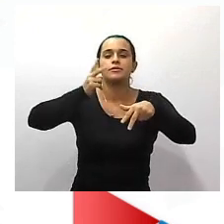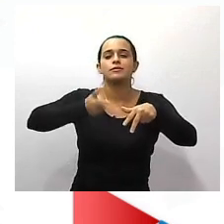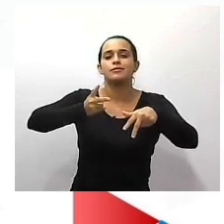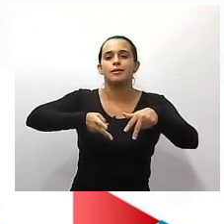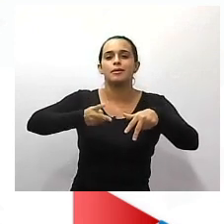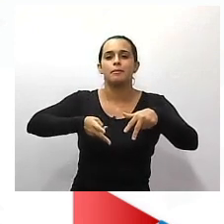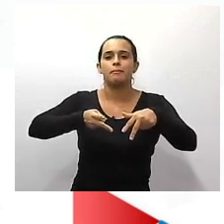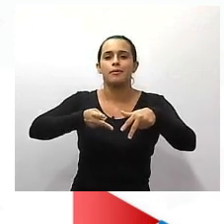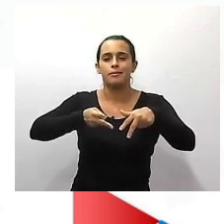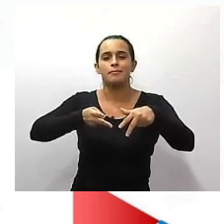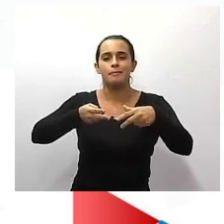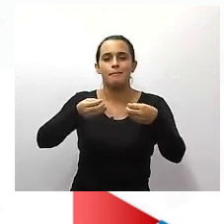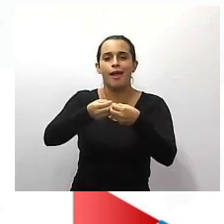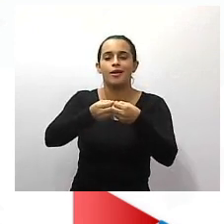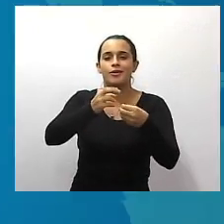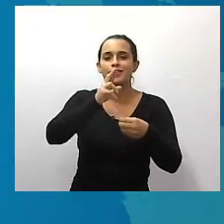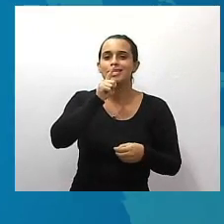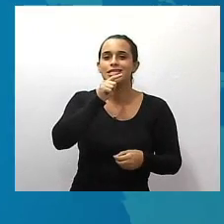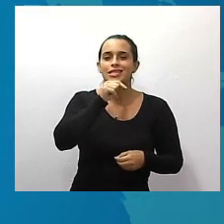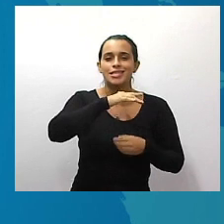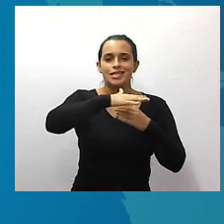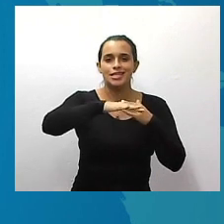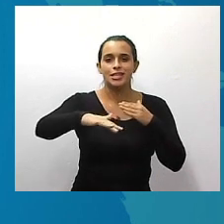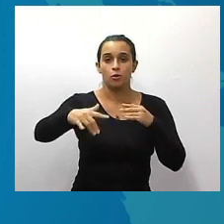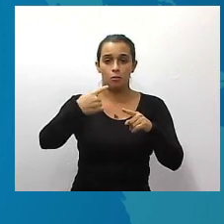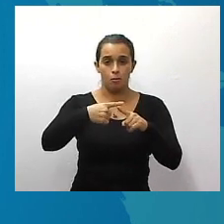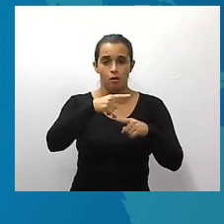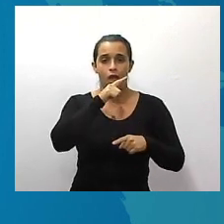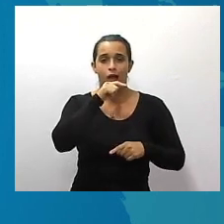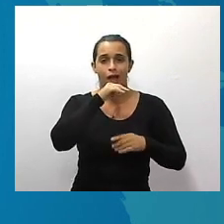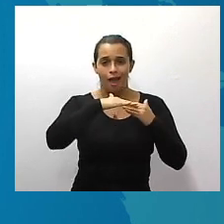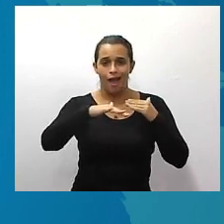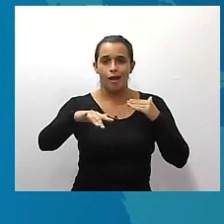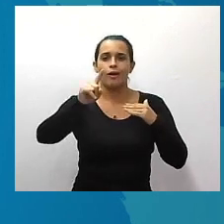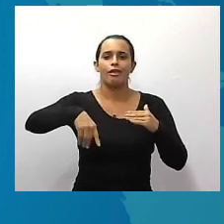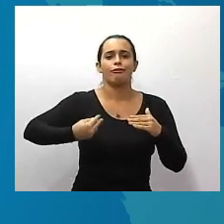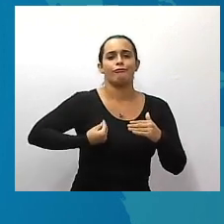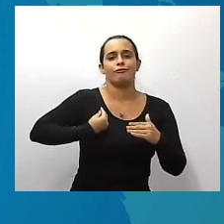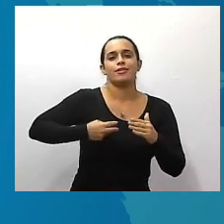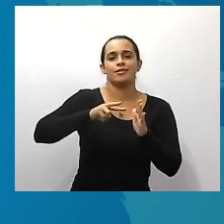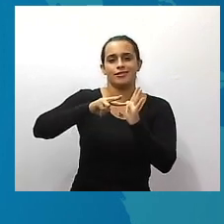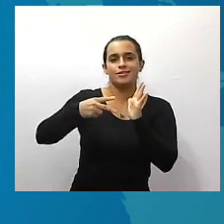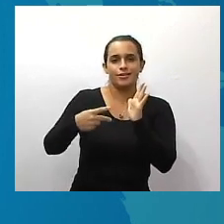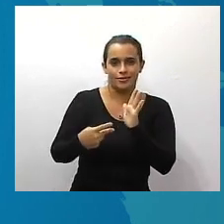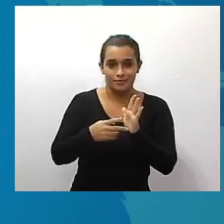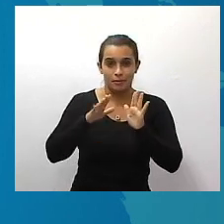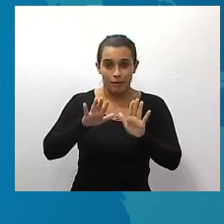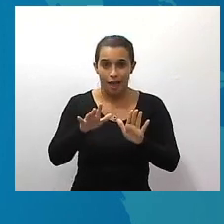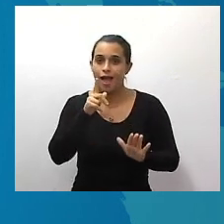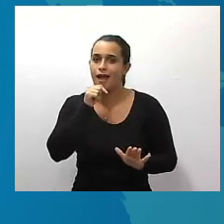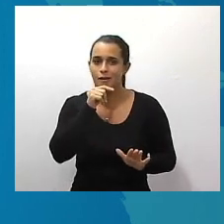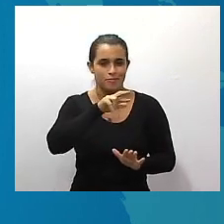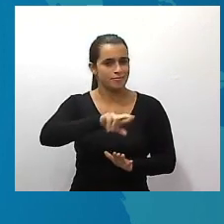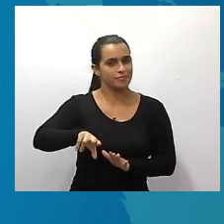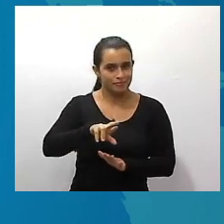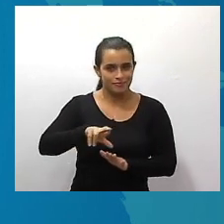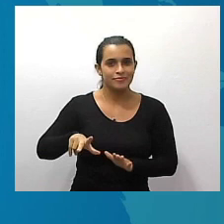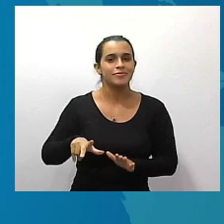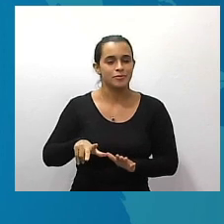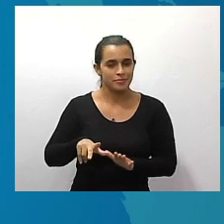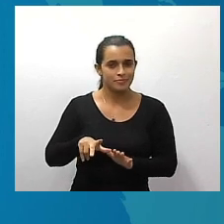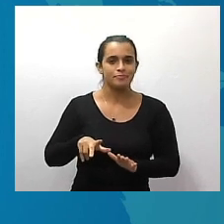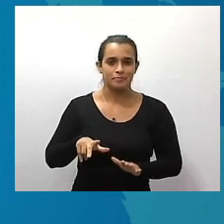pelo celular, não esquece de baixar o Conecta Aí. Hoje é Jonathan, parceiraço, tá comigo aí. Você não tá visualizando, mas ele é